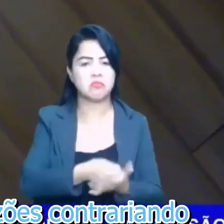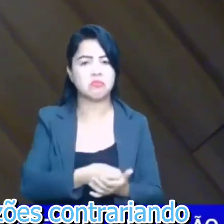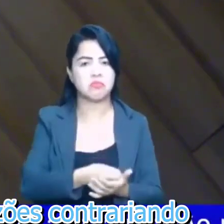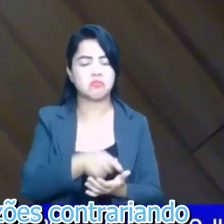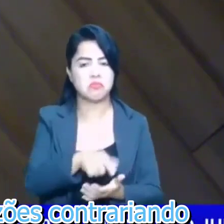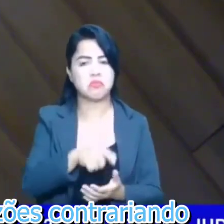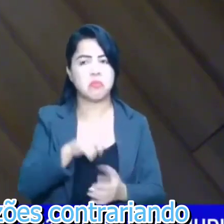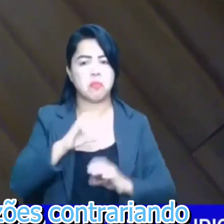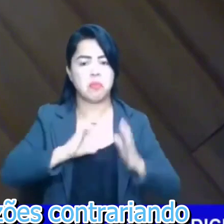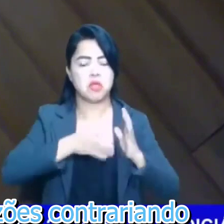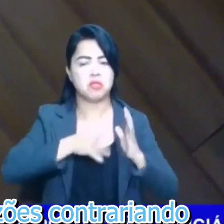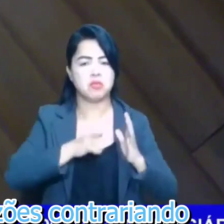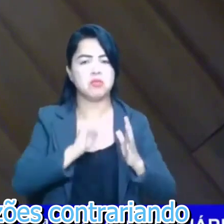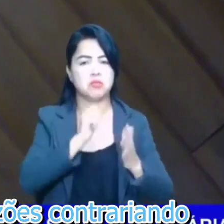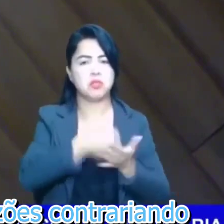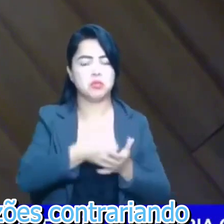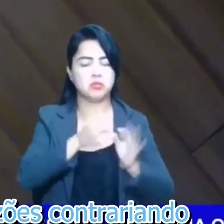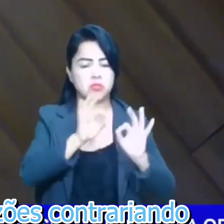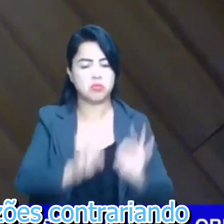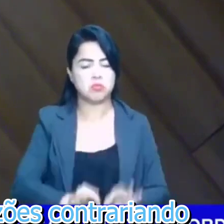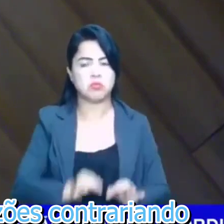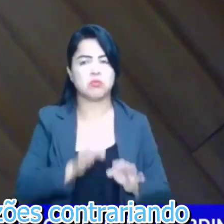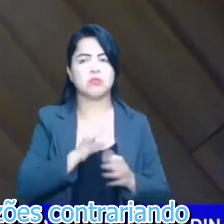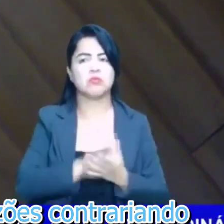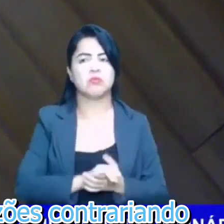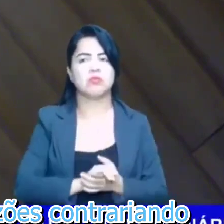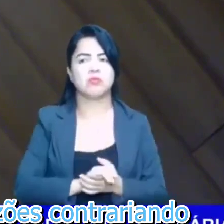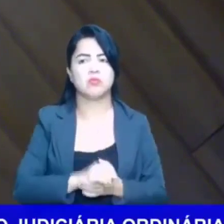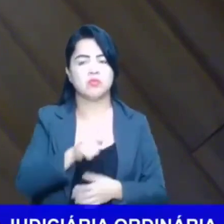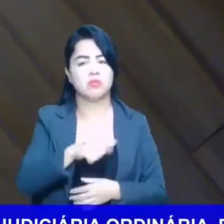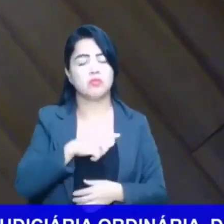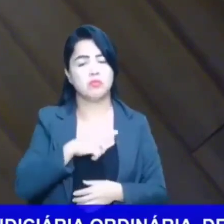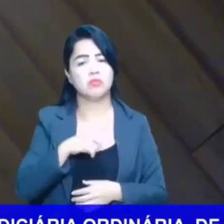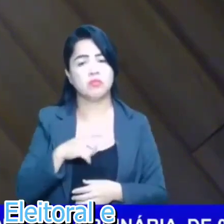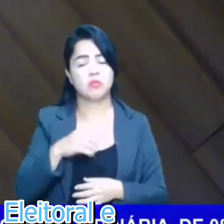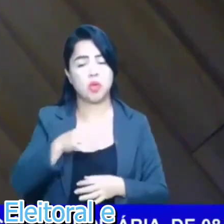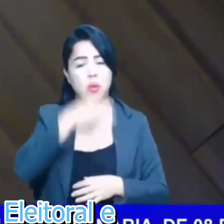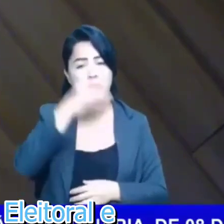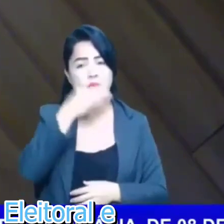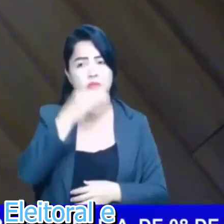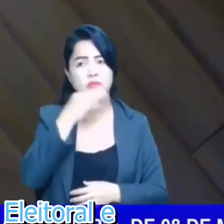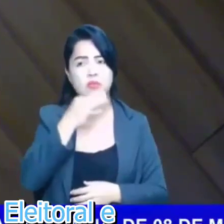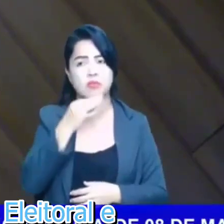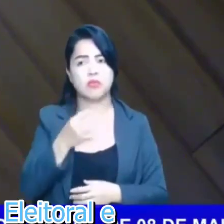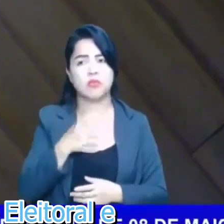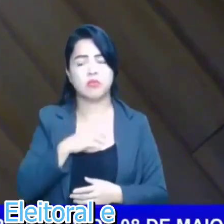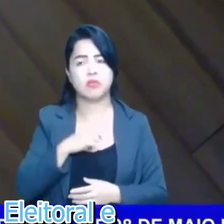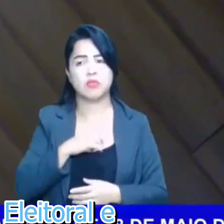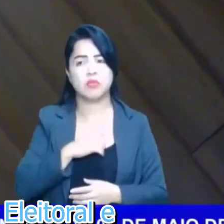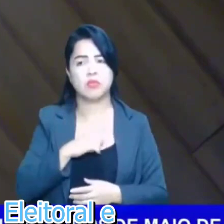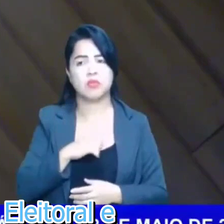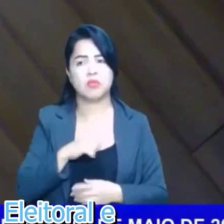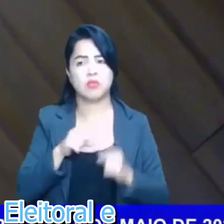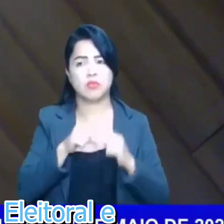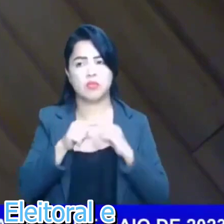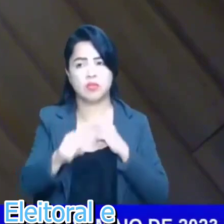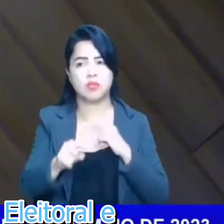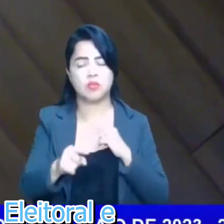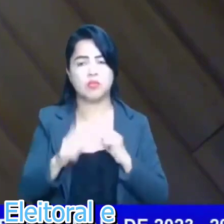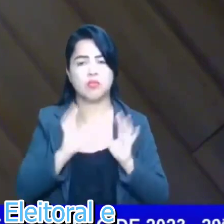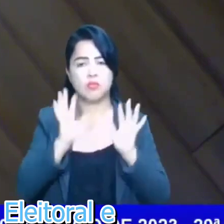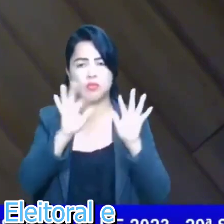pelo partido. Então, por essas razões, contrariando o que consta no